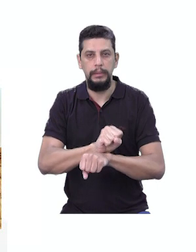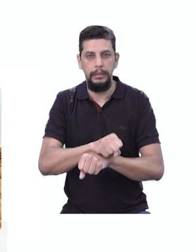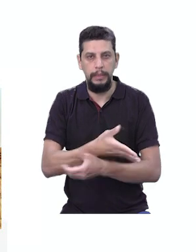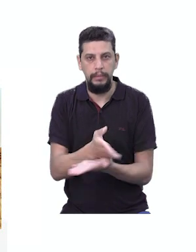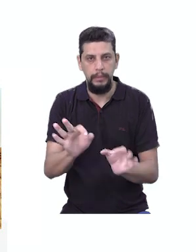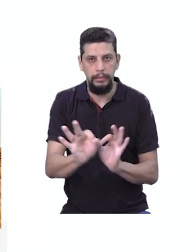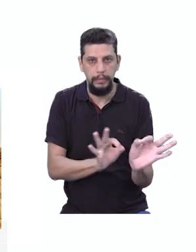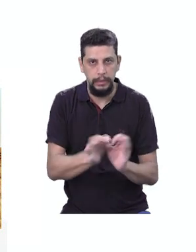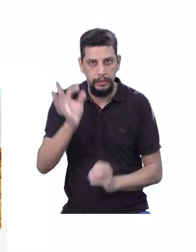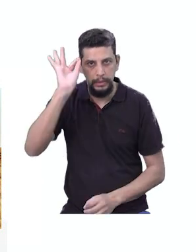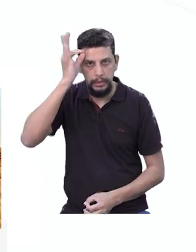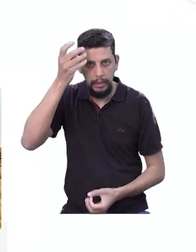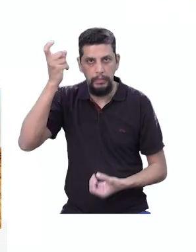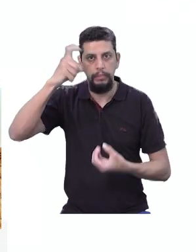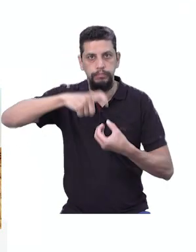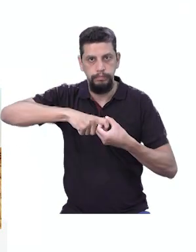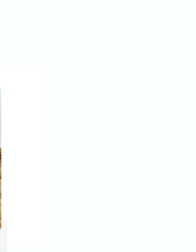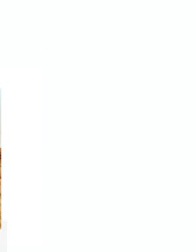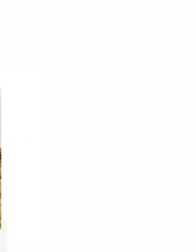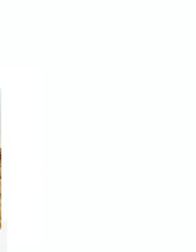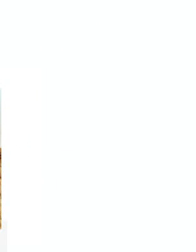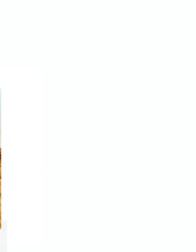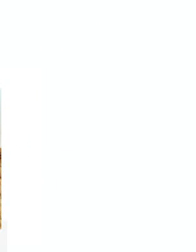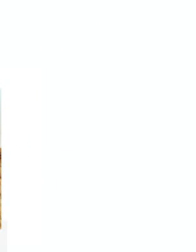separar e já voltamos.